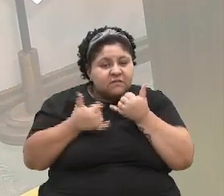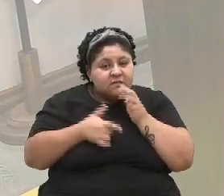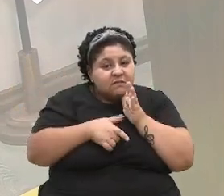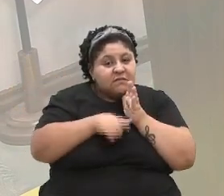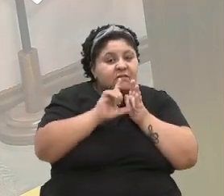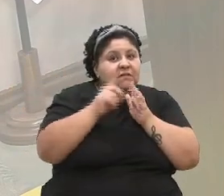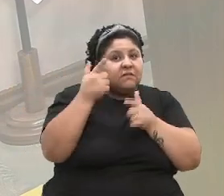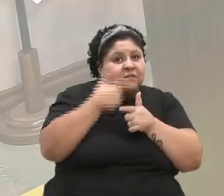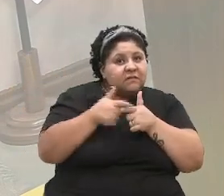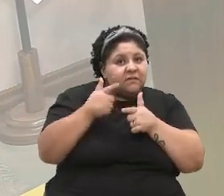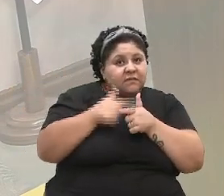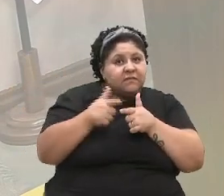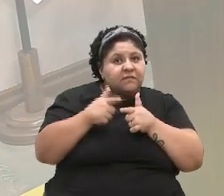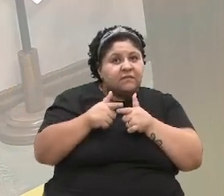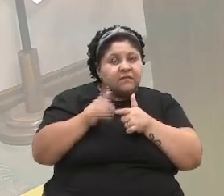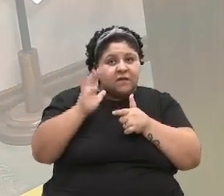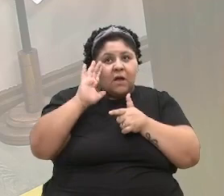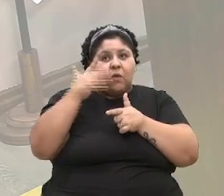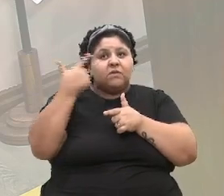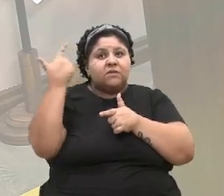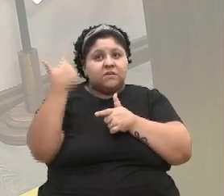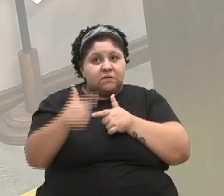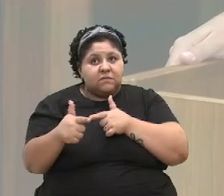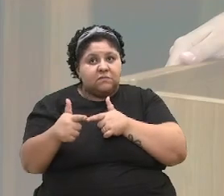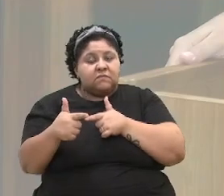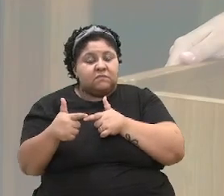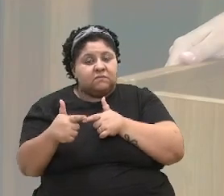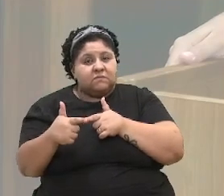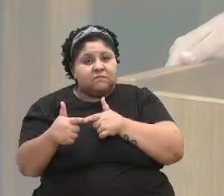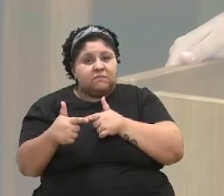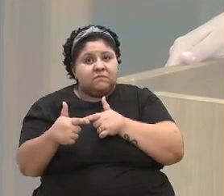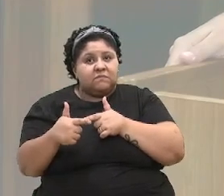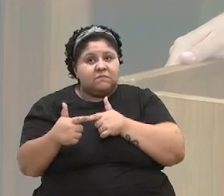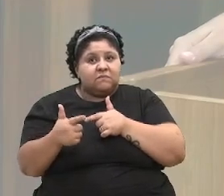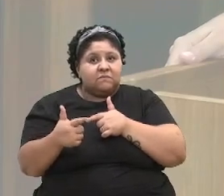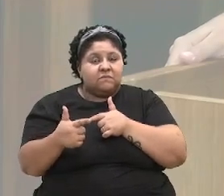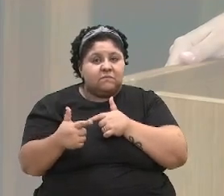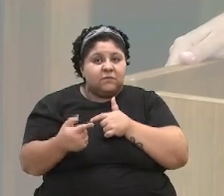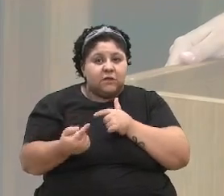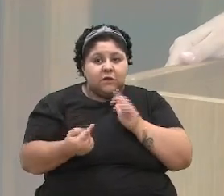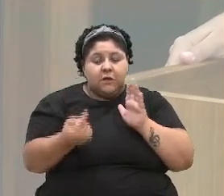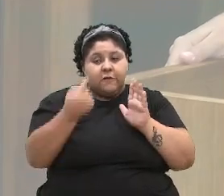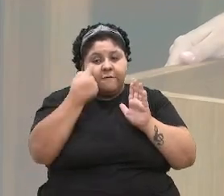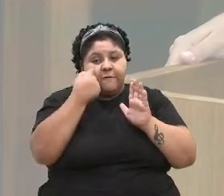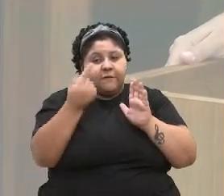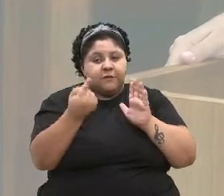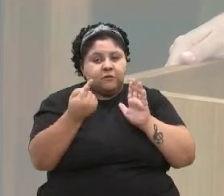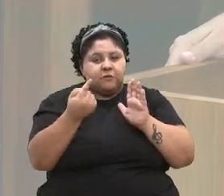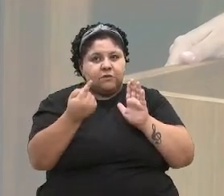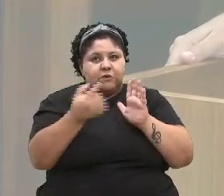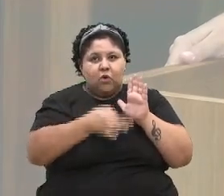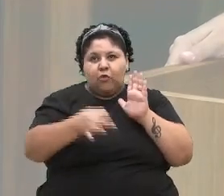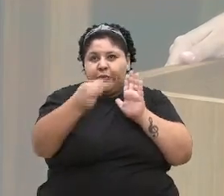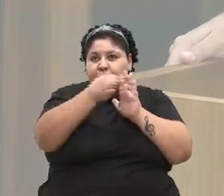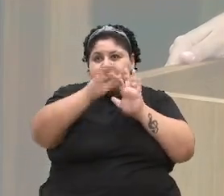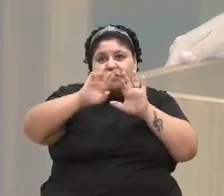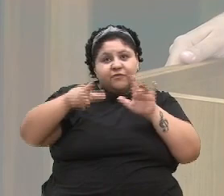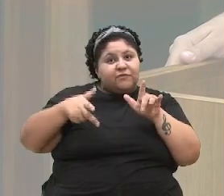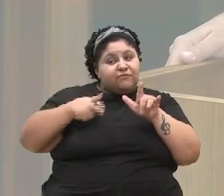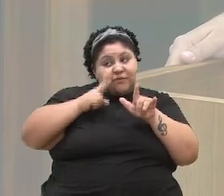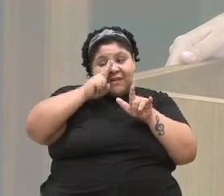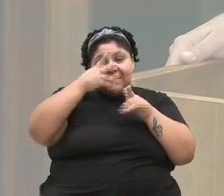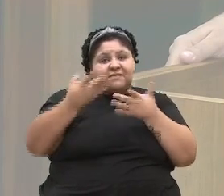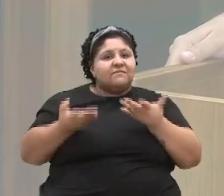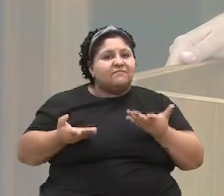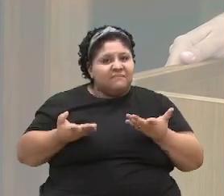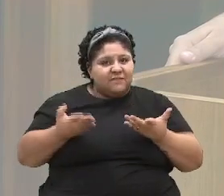os problemas como esses ocorram aqui. E, às vezes, visões que nós temos discordância, vereadora Tati, se fortaleçam.